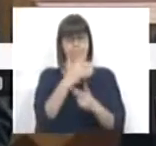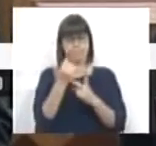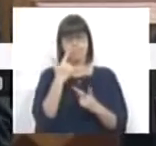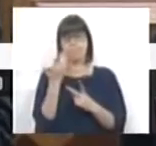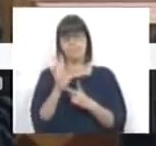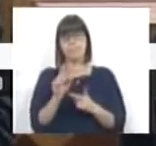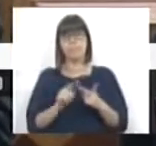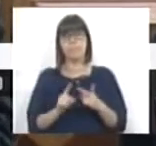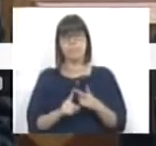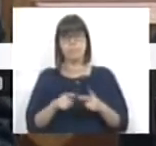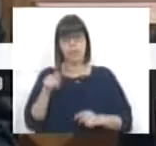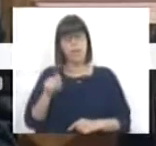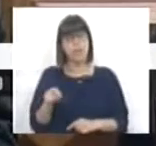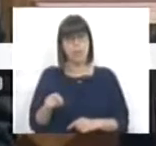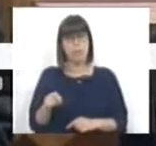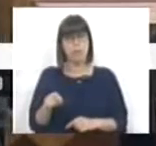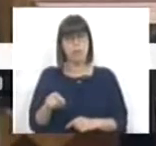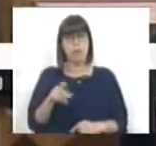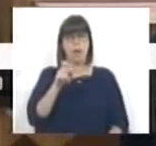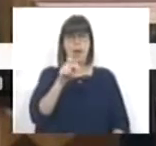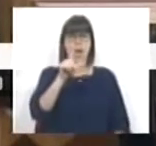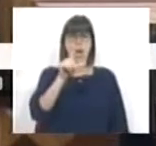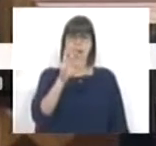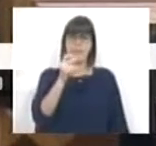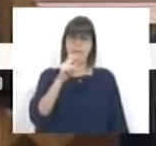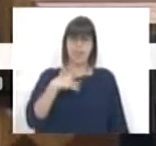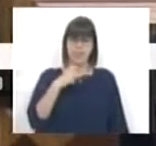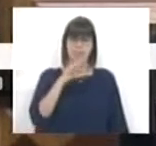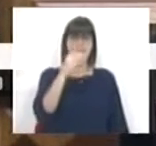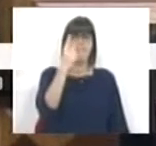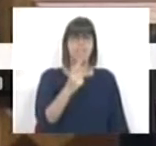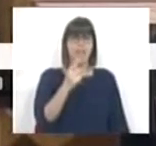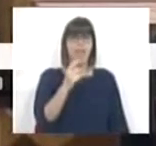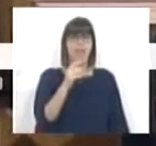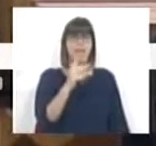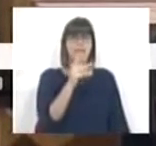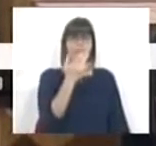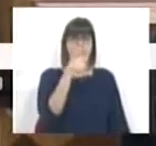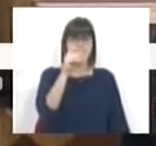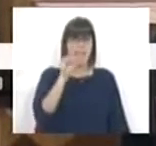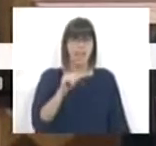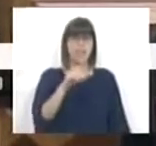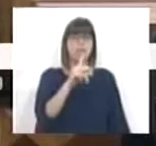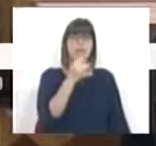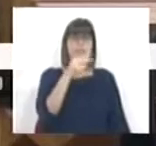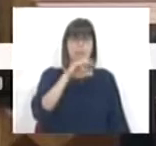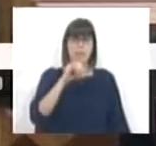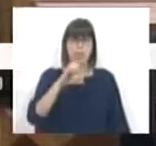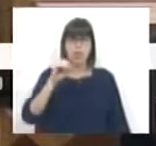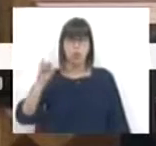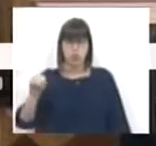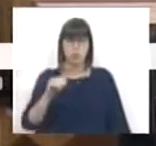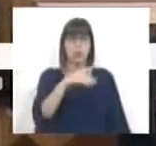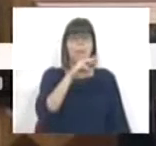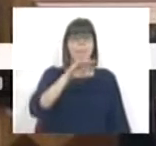exemplo os terminais de alfândega da fé vinhais de vimioso de carrazeda de ansiães